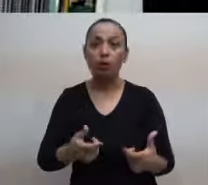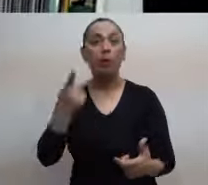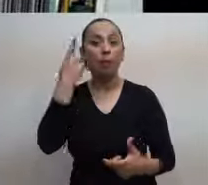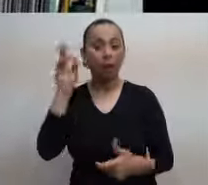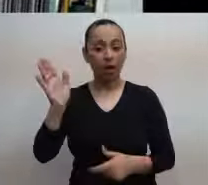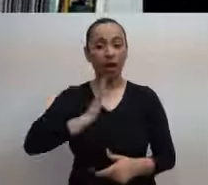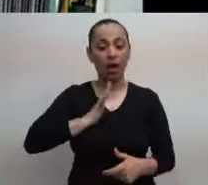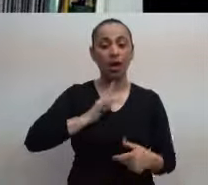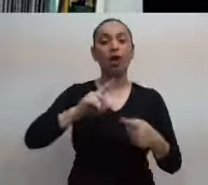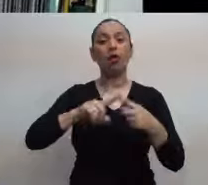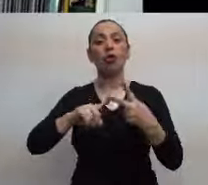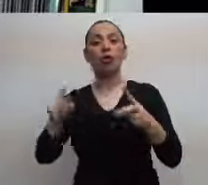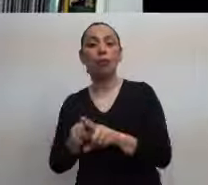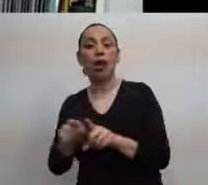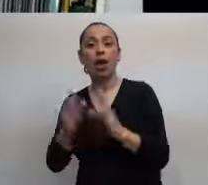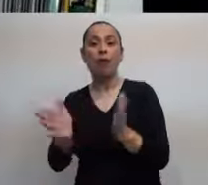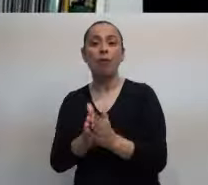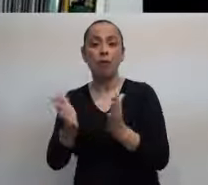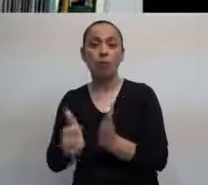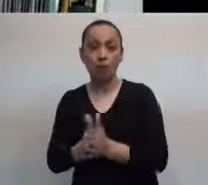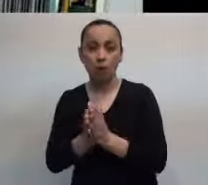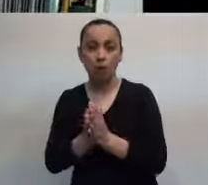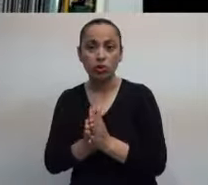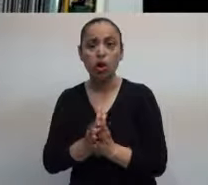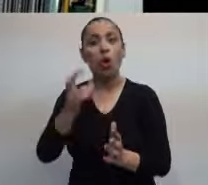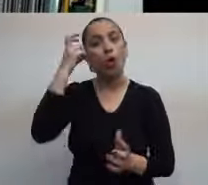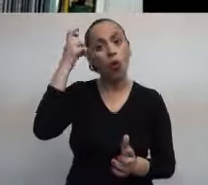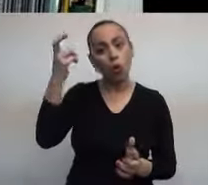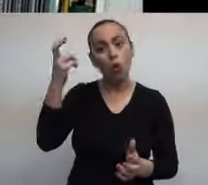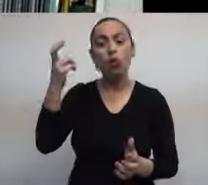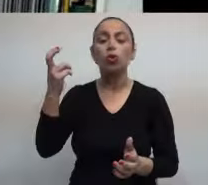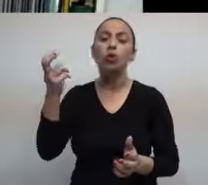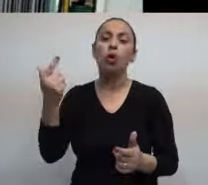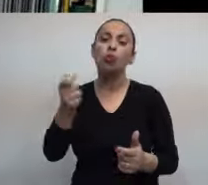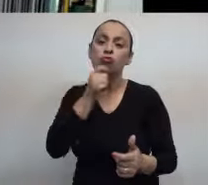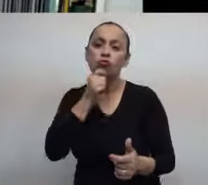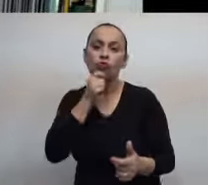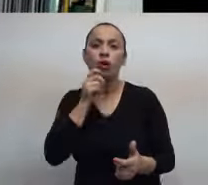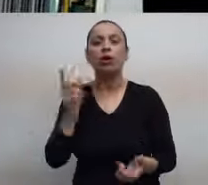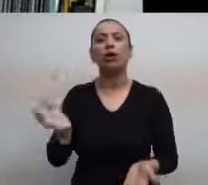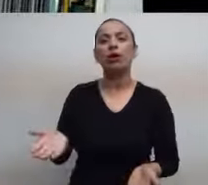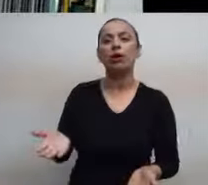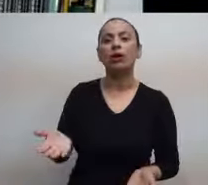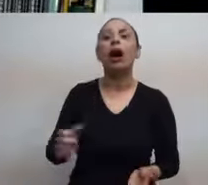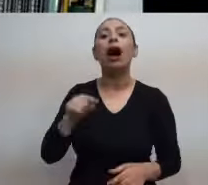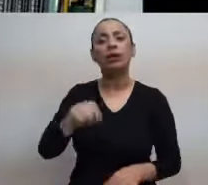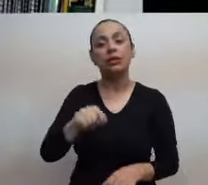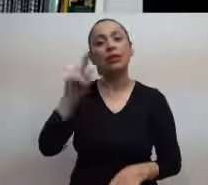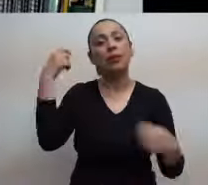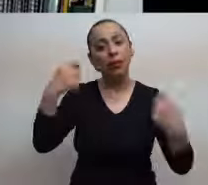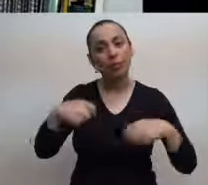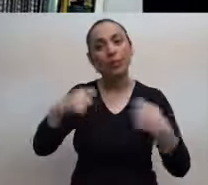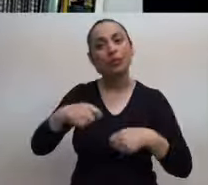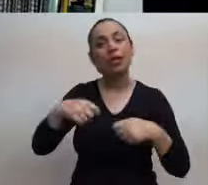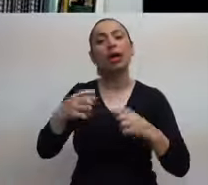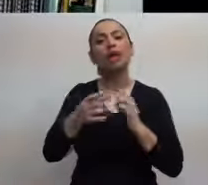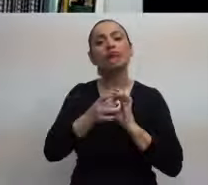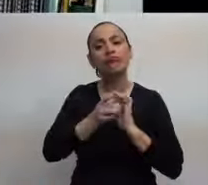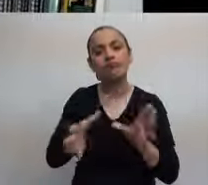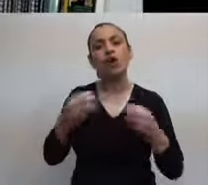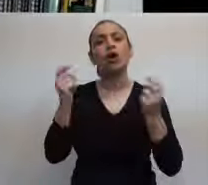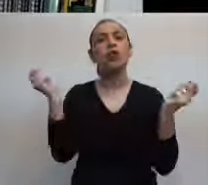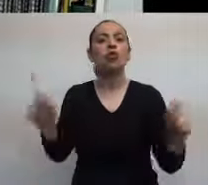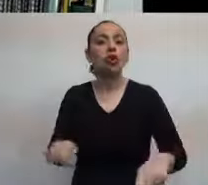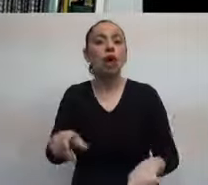como para pobres, cultos e incultos, de forma equilibrada. Assim, é preciso dar condições para